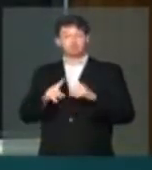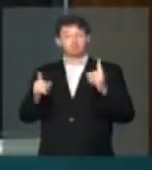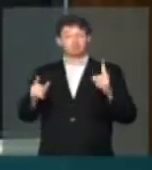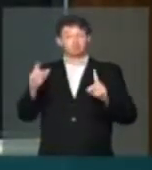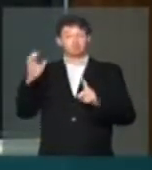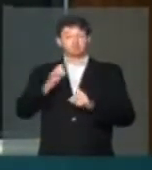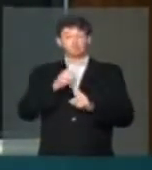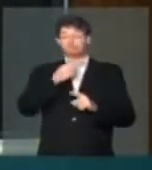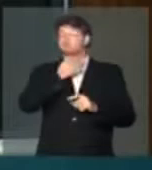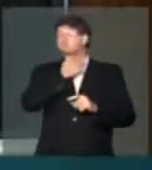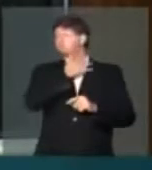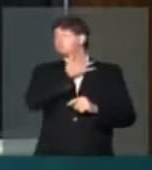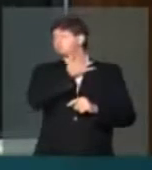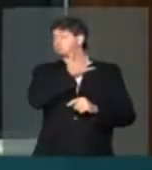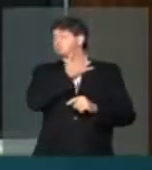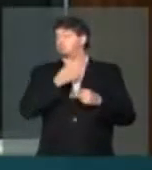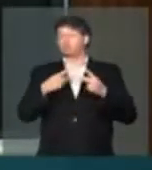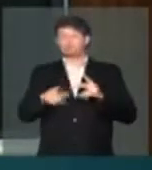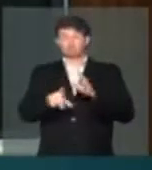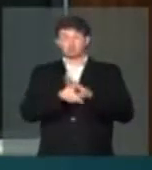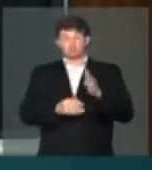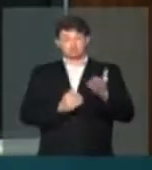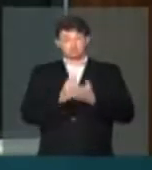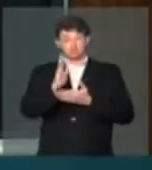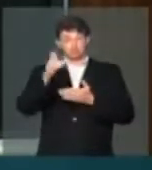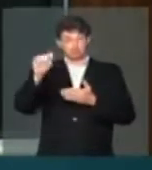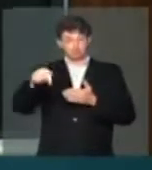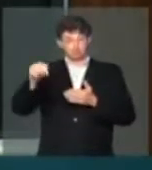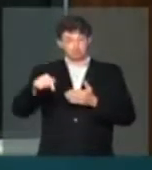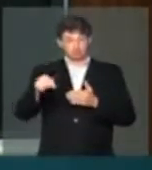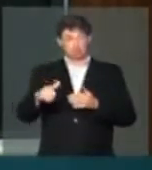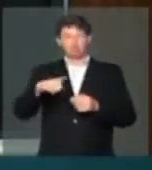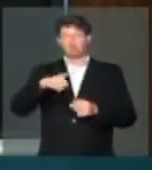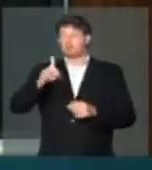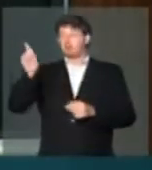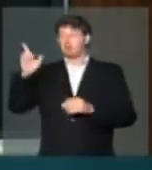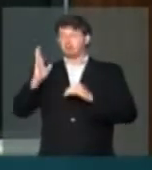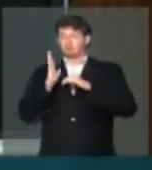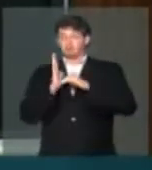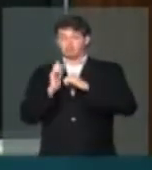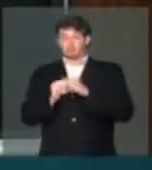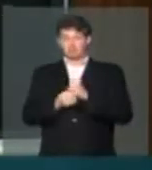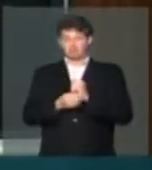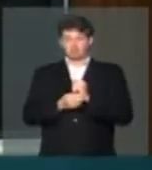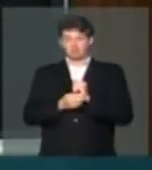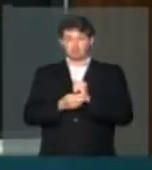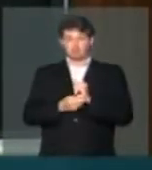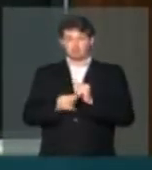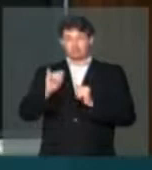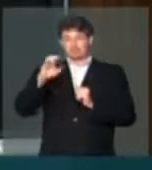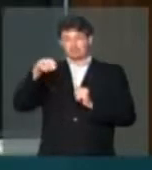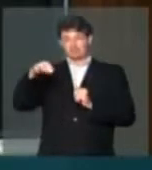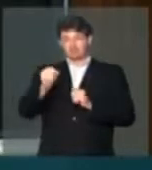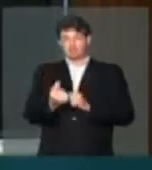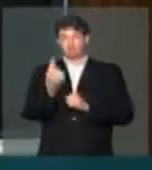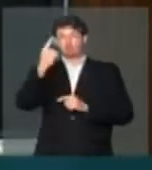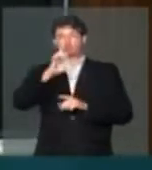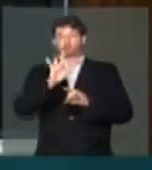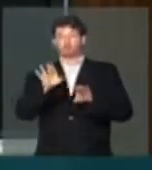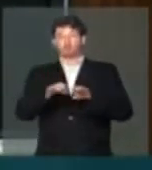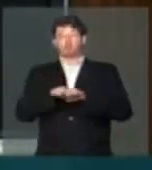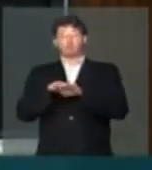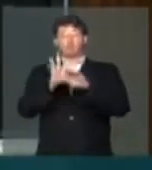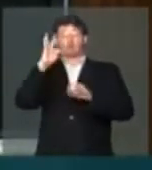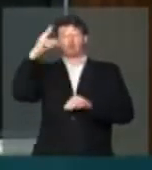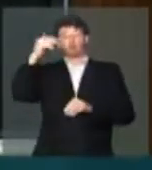cujo projeto de lei já foi aprovado nesta Casa e se encontra no Senado, a unificação da cobrança do ICMS para acabar com a guerra